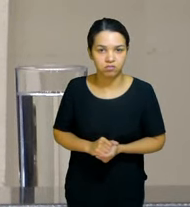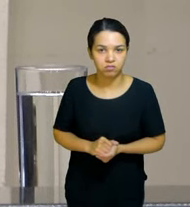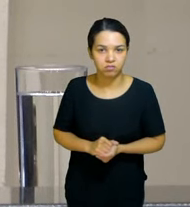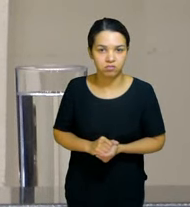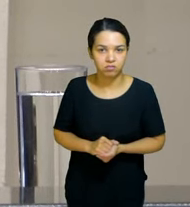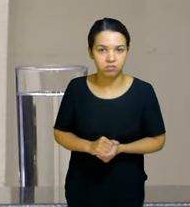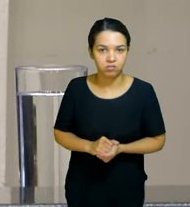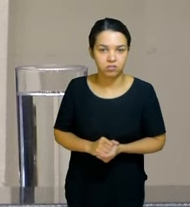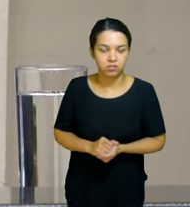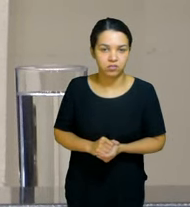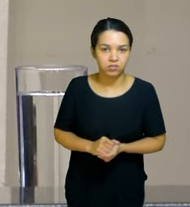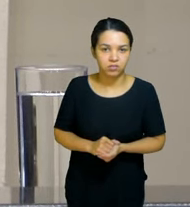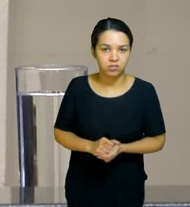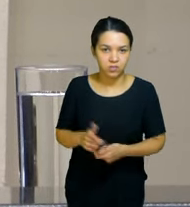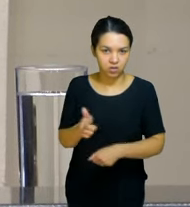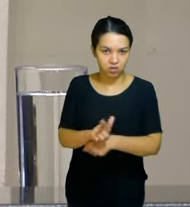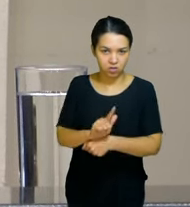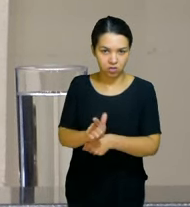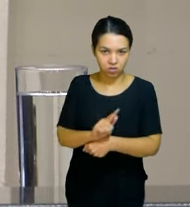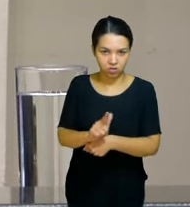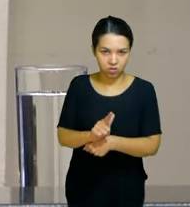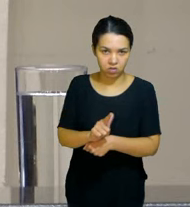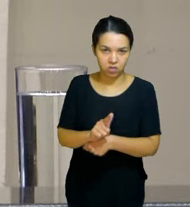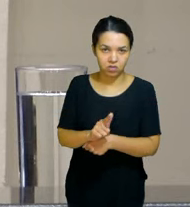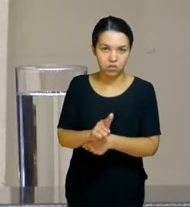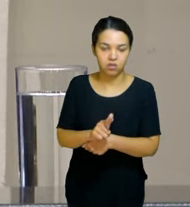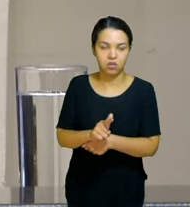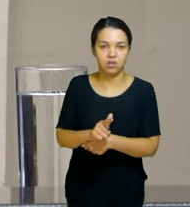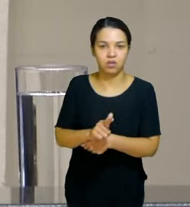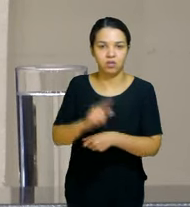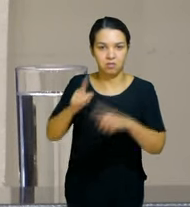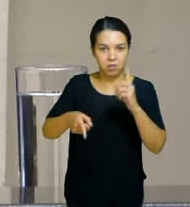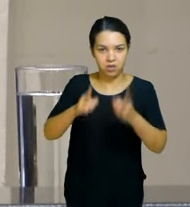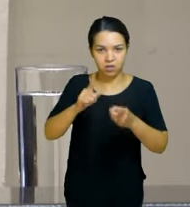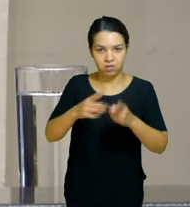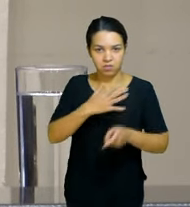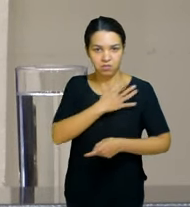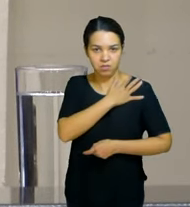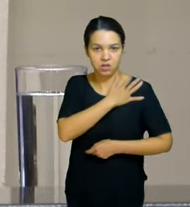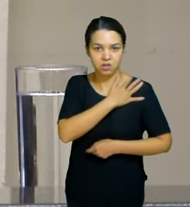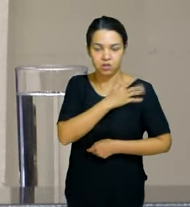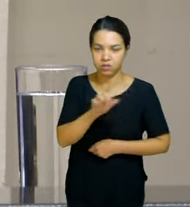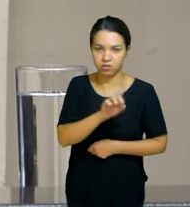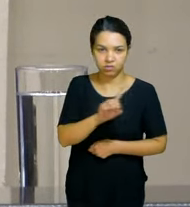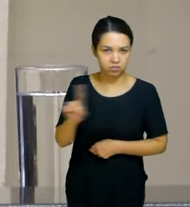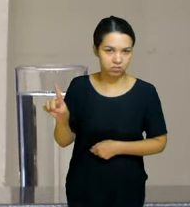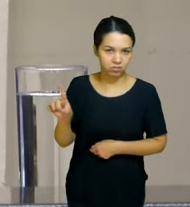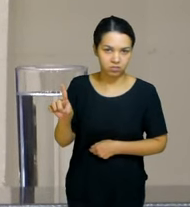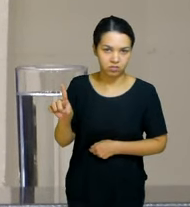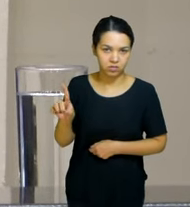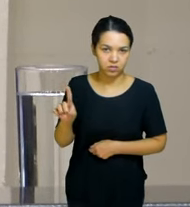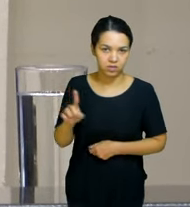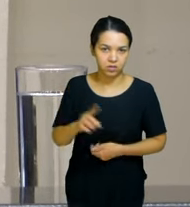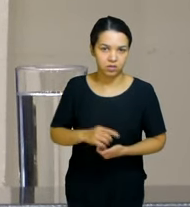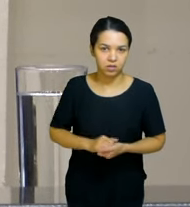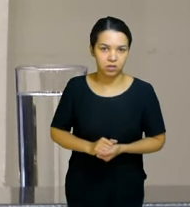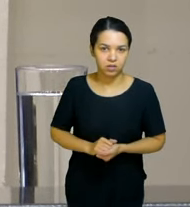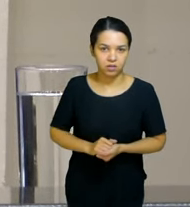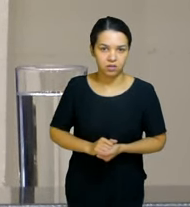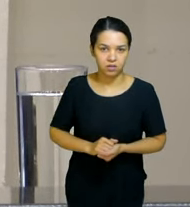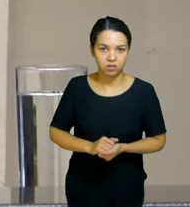se faz gestão a mando militar. Não se faz. Não se faz gestão a mando